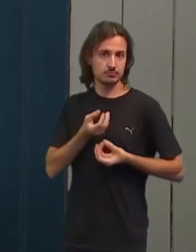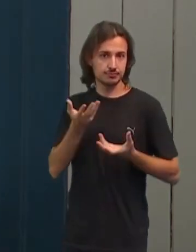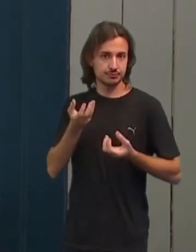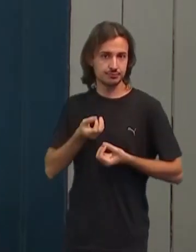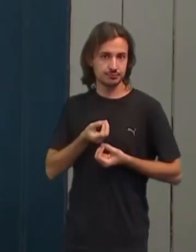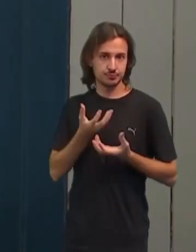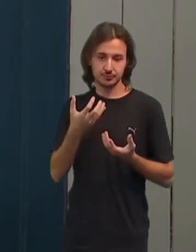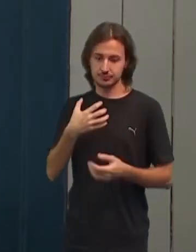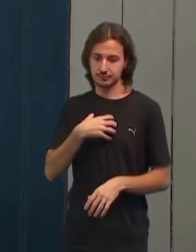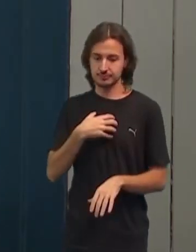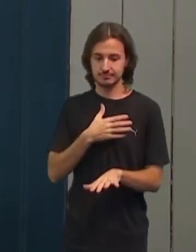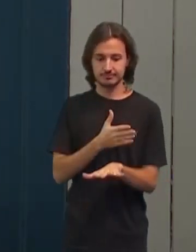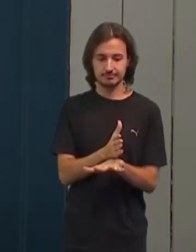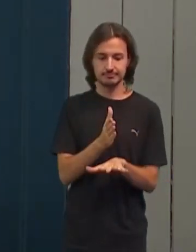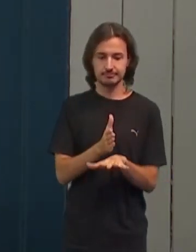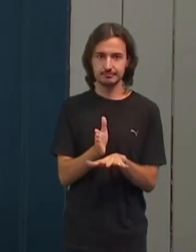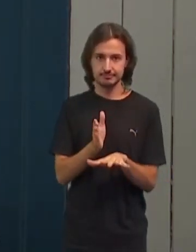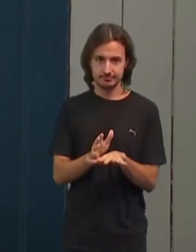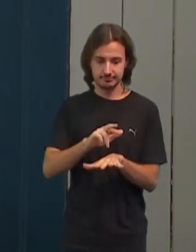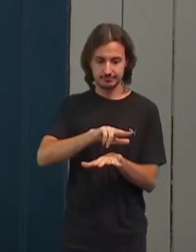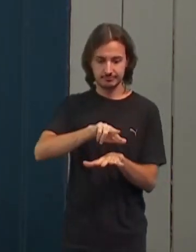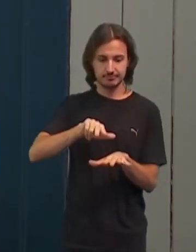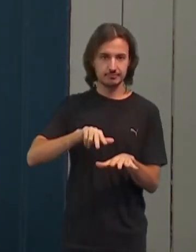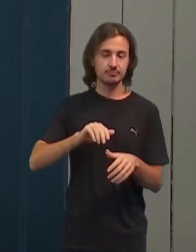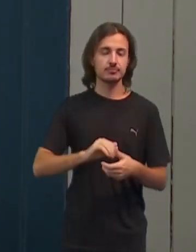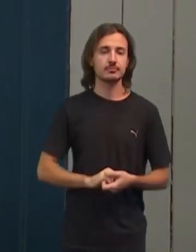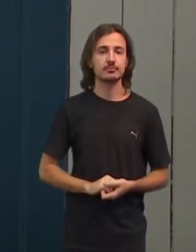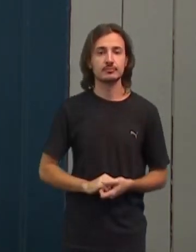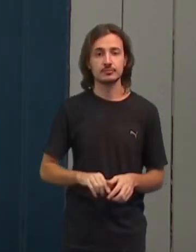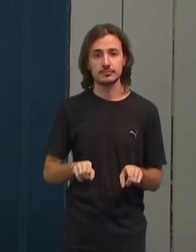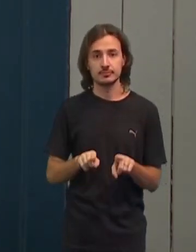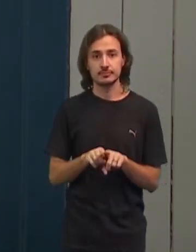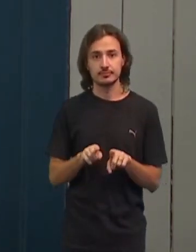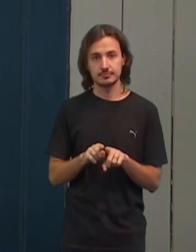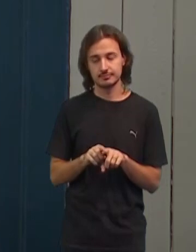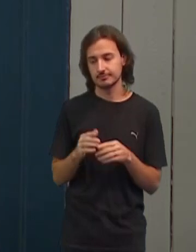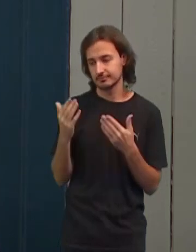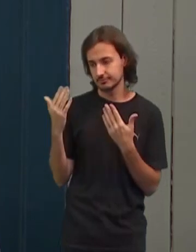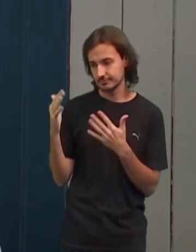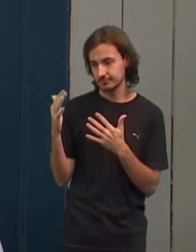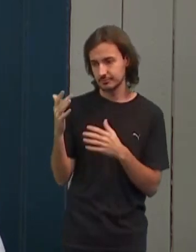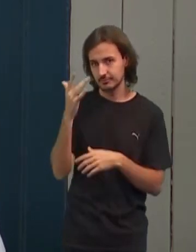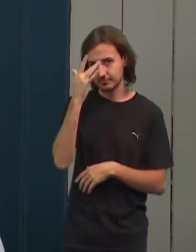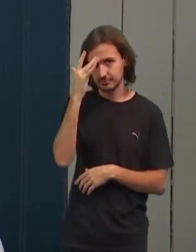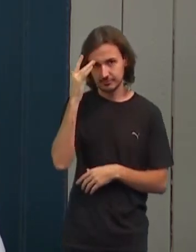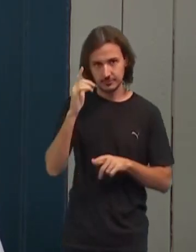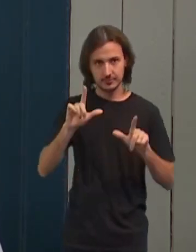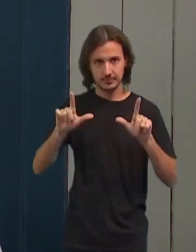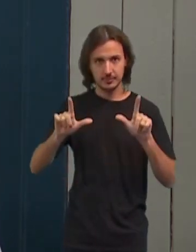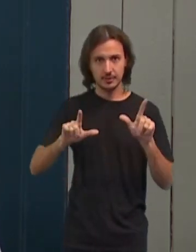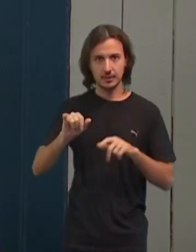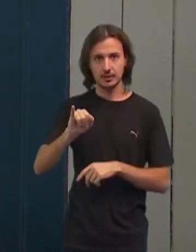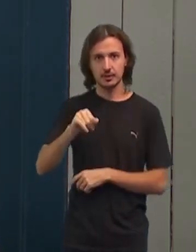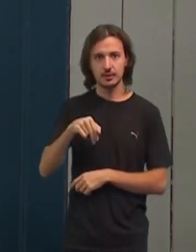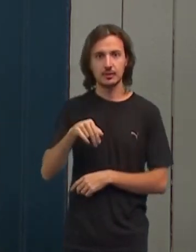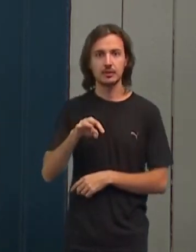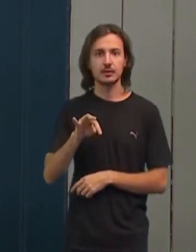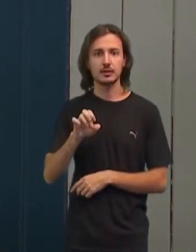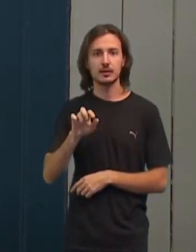até também parabenizar o pessoal da TV Integração. Ontem passaram uma